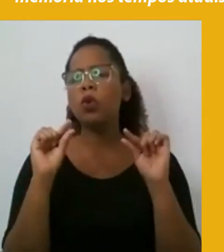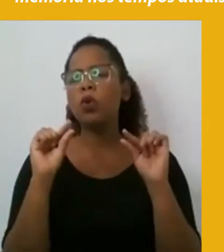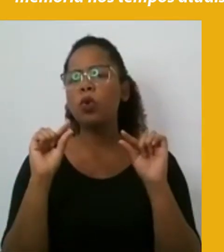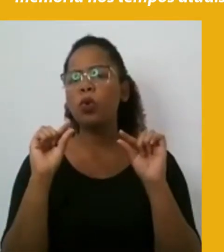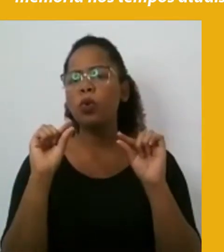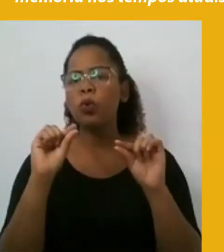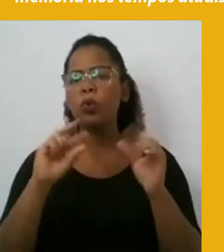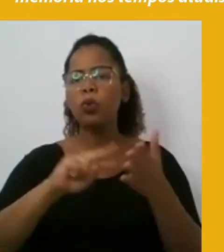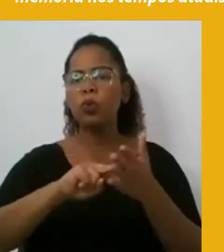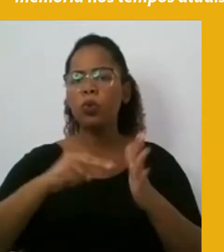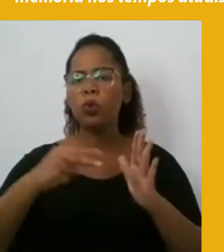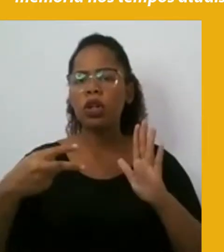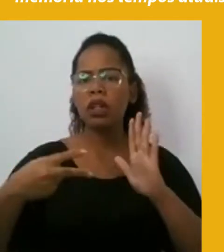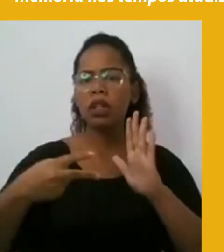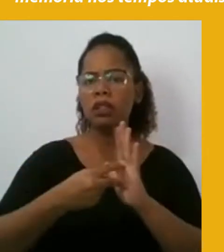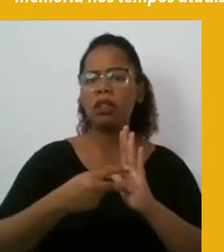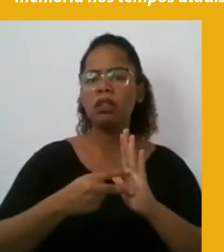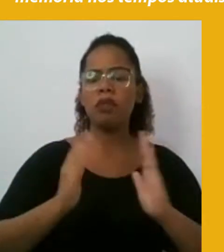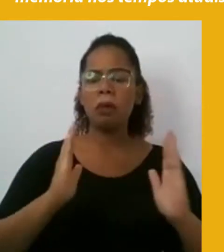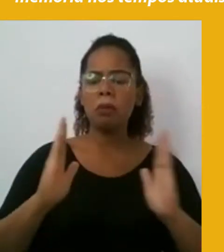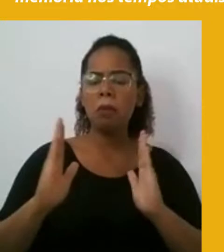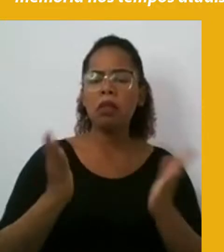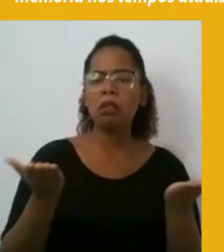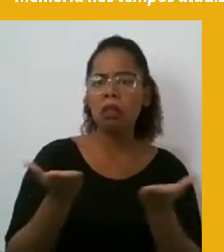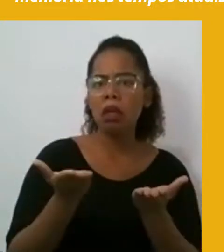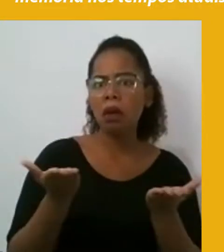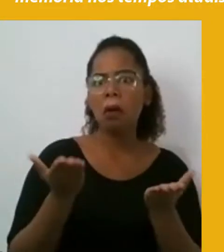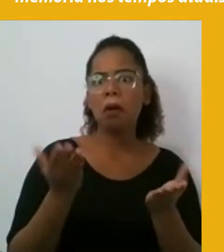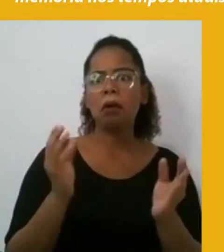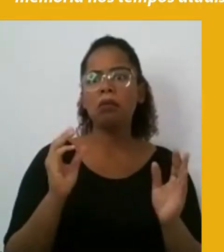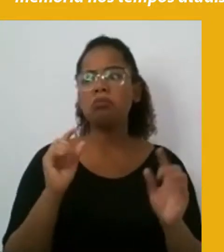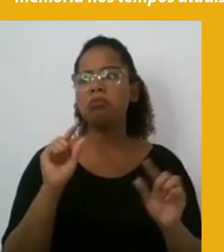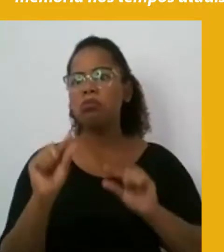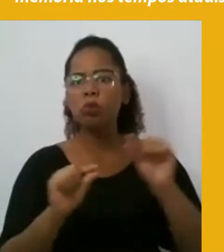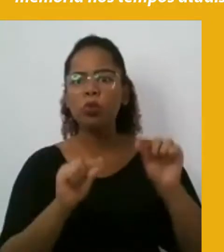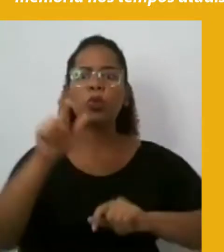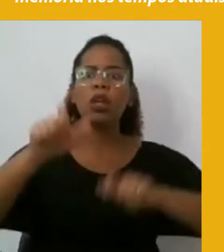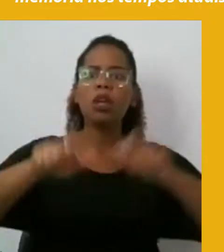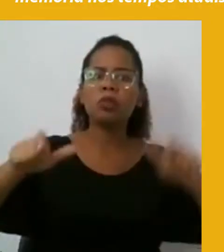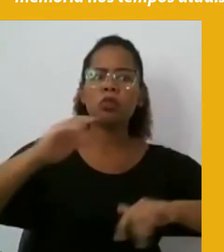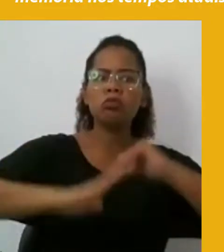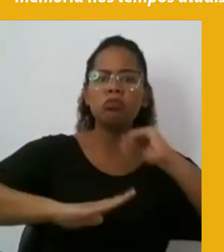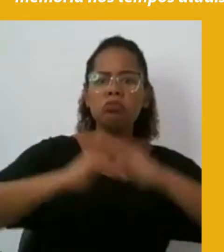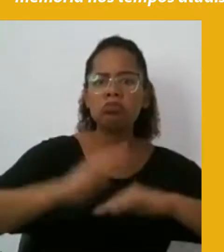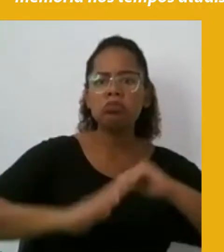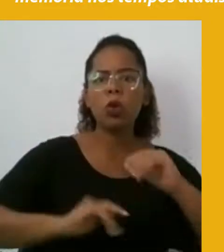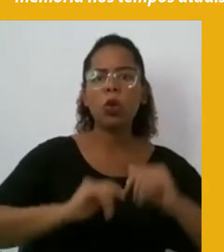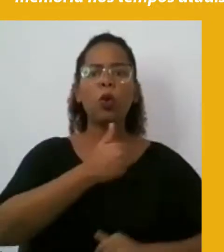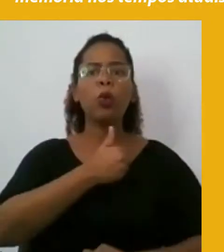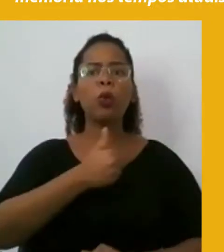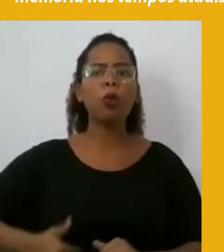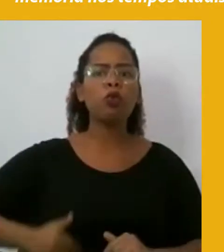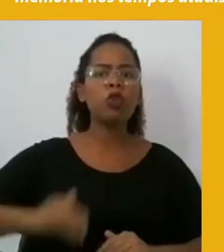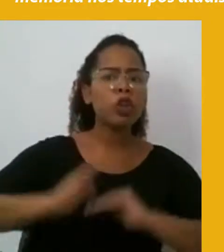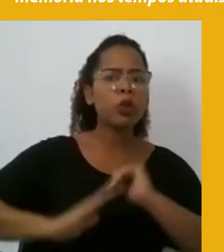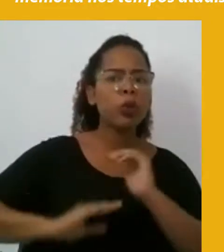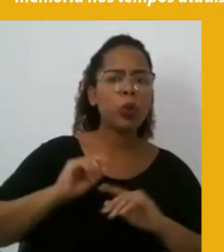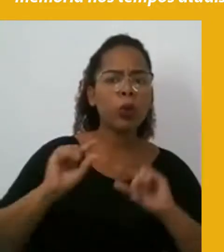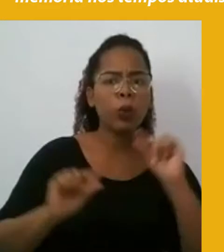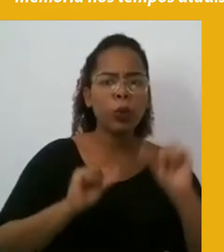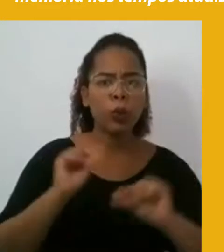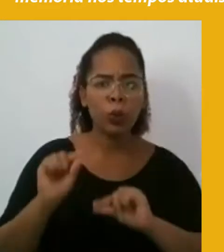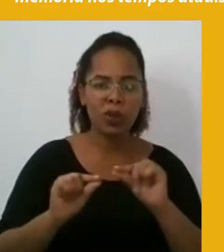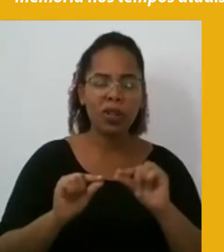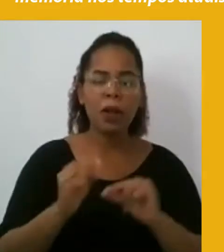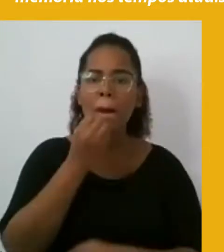está mobilizando, quem está sendo mobilizado? Essa é uma pergunta que eu faço. Tem pessoas como nós interessadas nesse debate, mas tem muitas que não